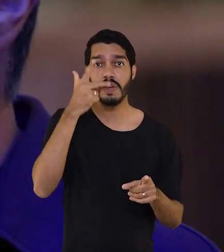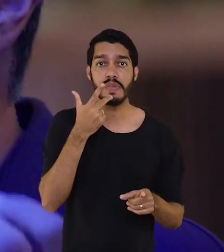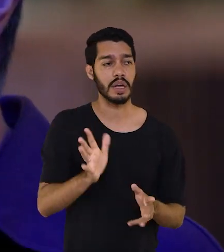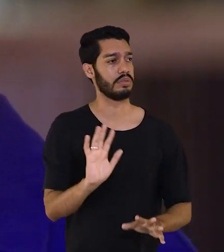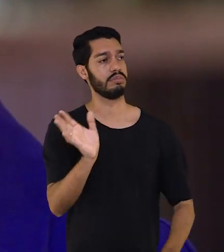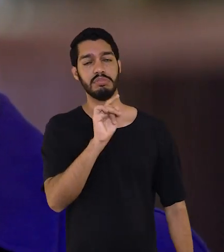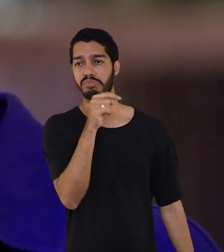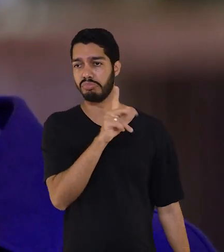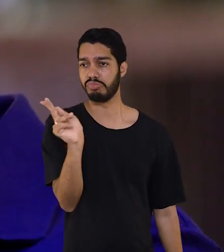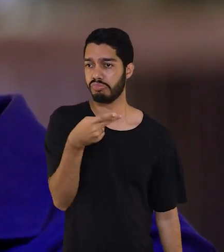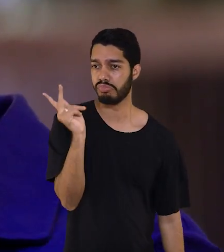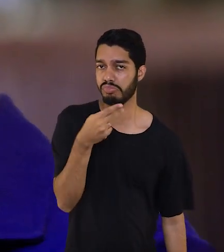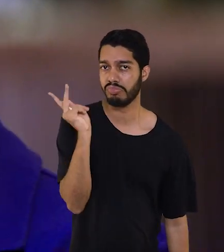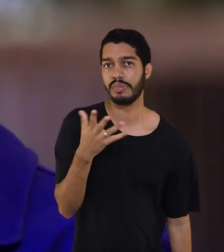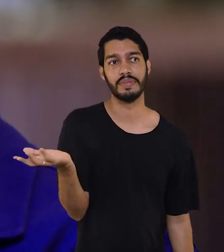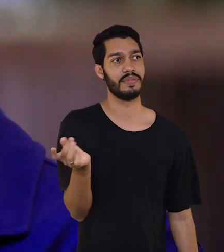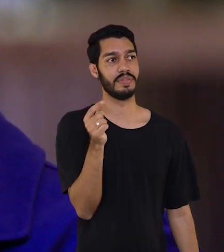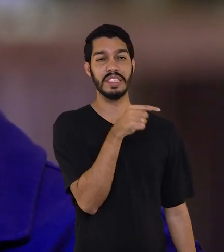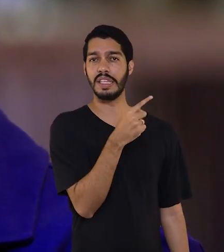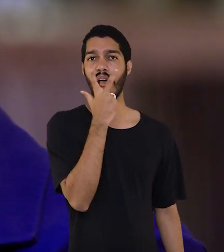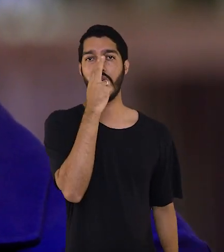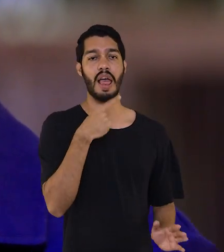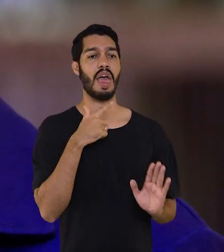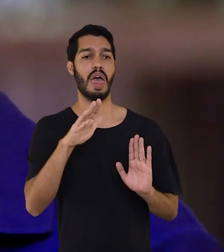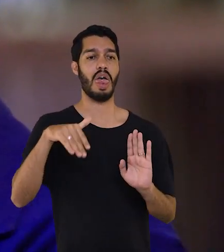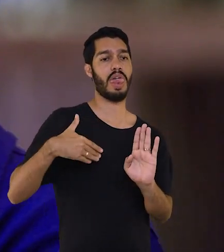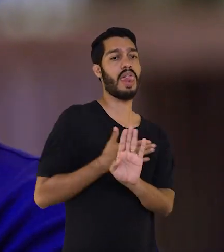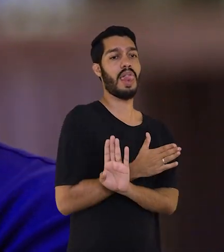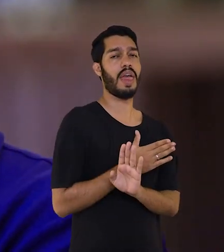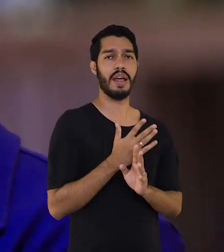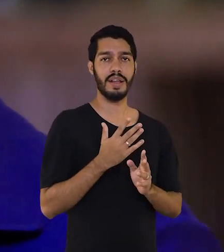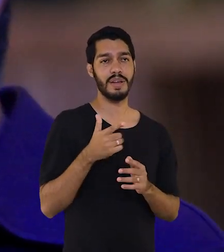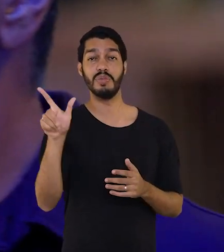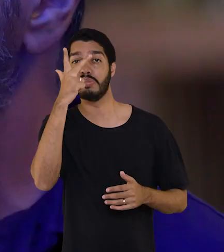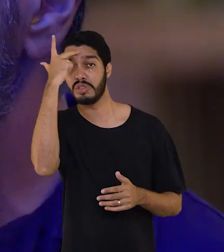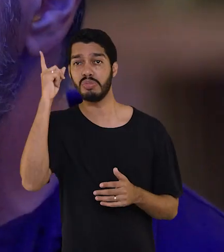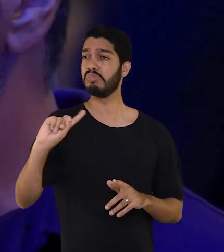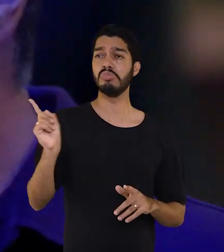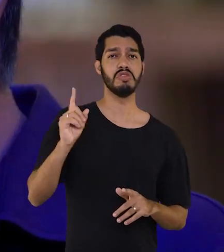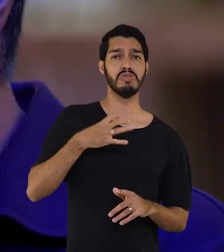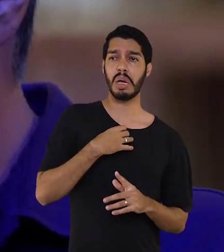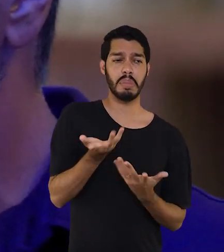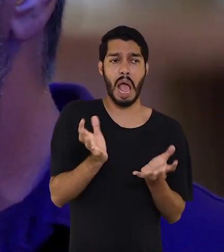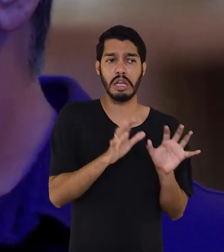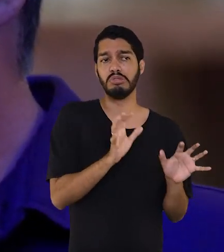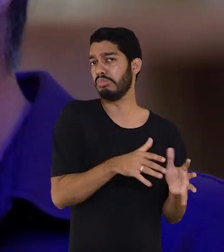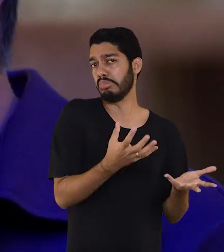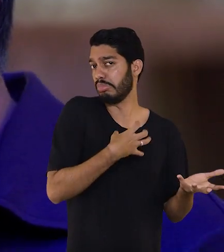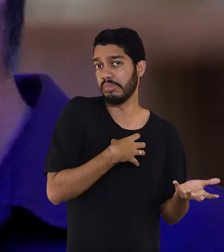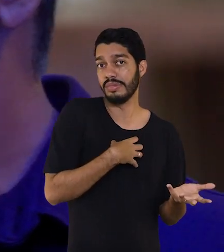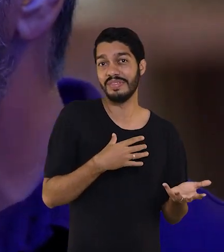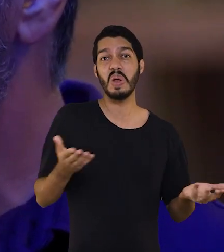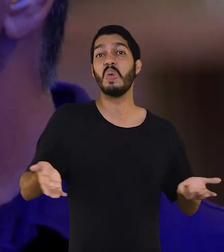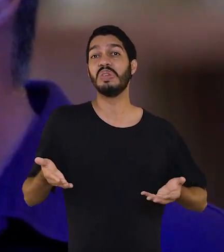gente, na época, falava, isso está errado. Você está pegando um atalho. E outras pessoas falavam, poxa, é uma